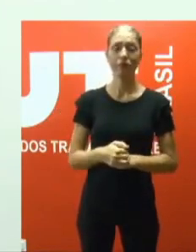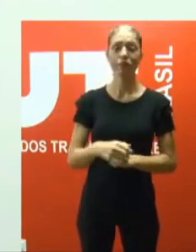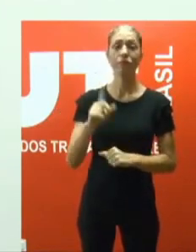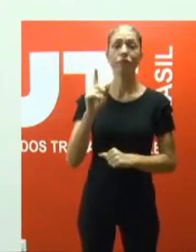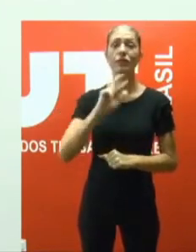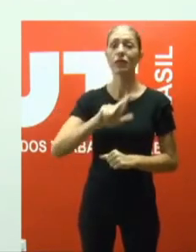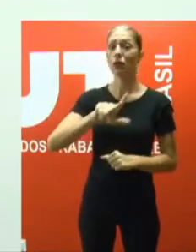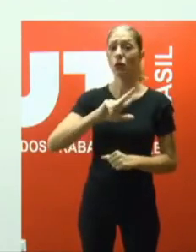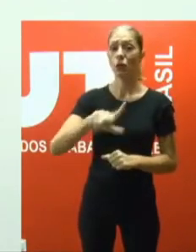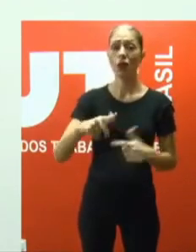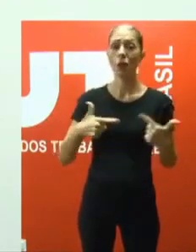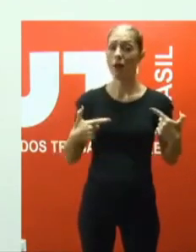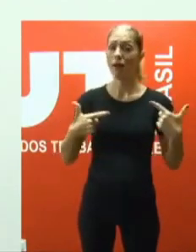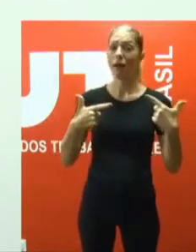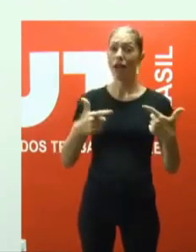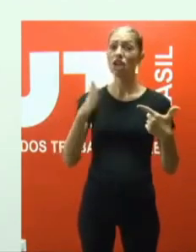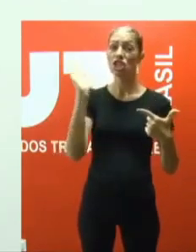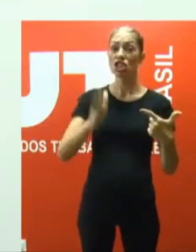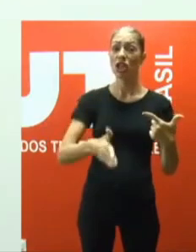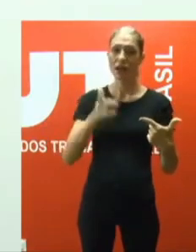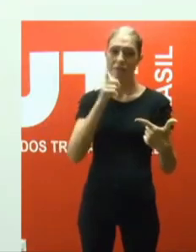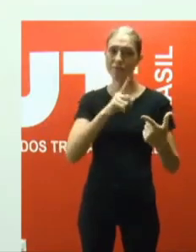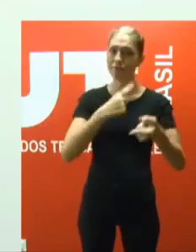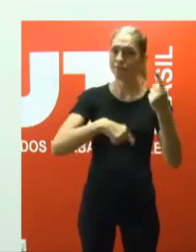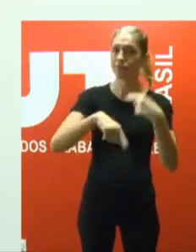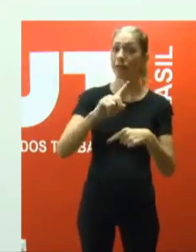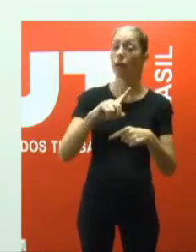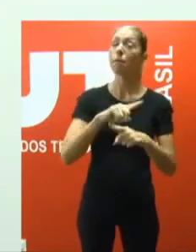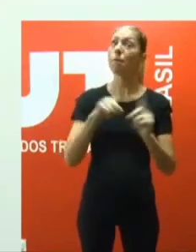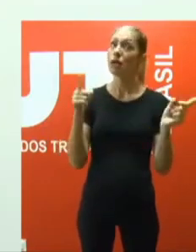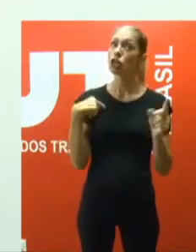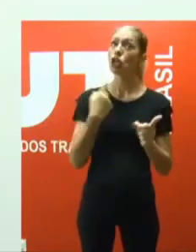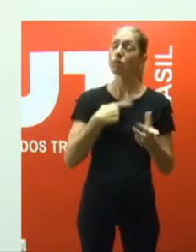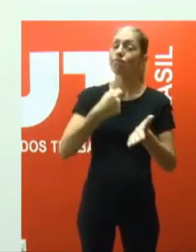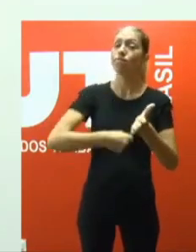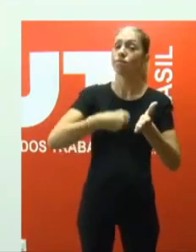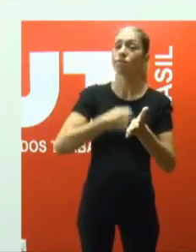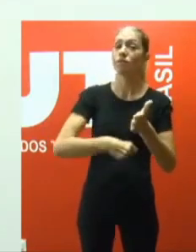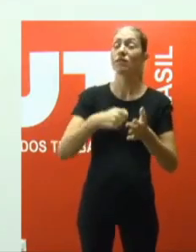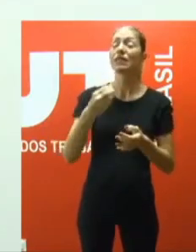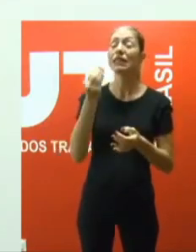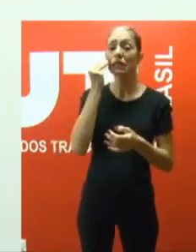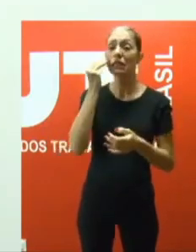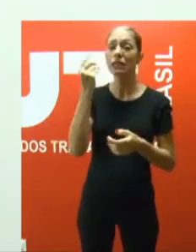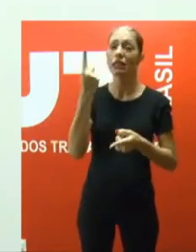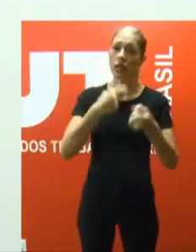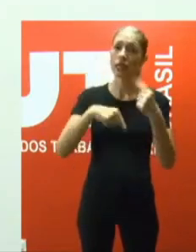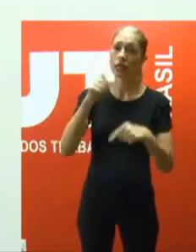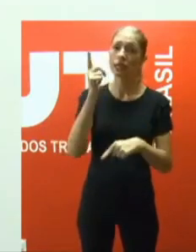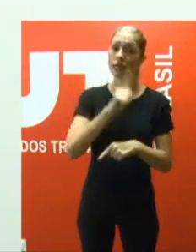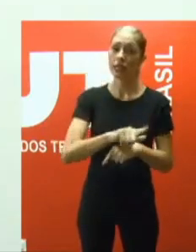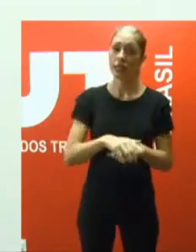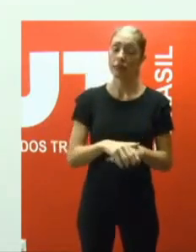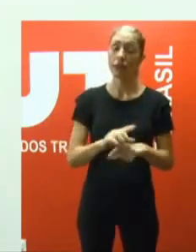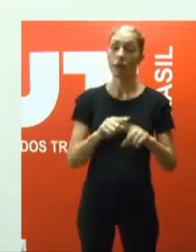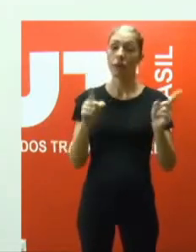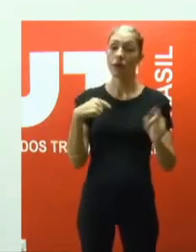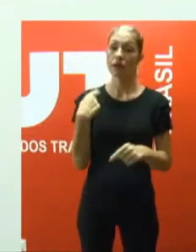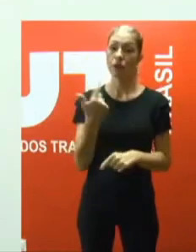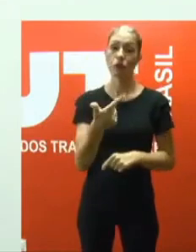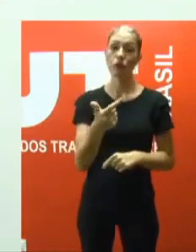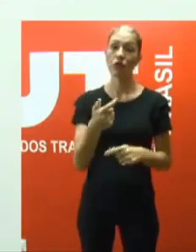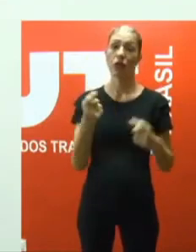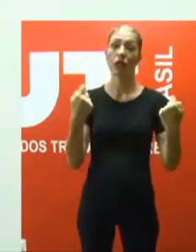guerra que está ganha, é uma guerra que a gente pode ganhar, e é uma guerra que eu tenho dito o seguinte: eu não tenho necessidade de